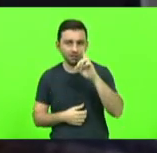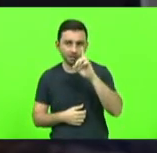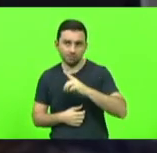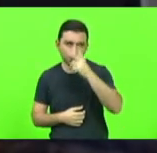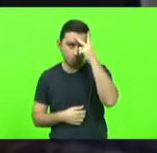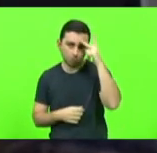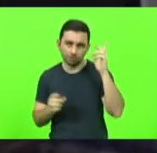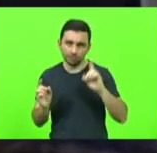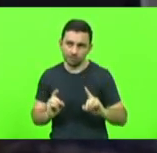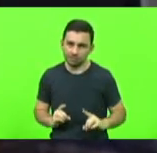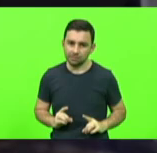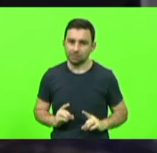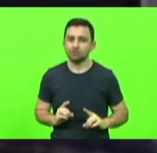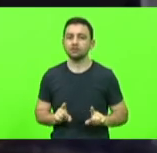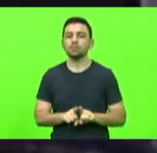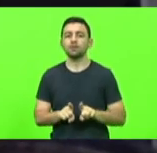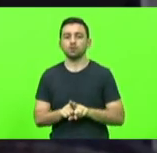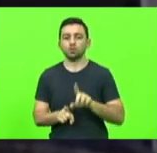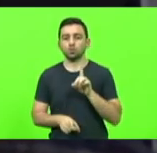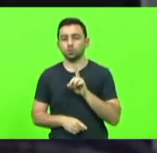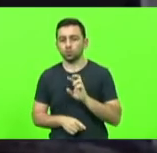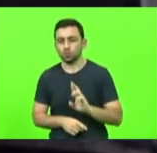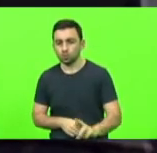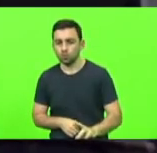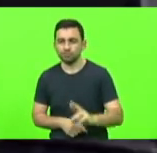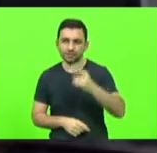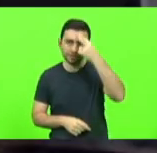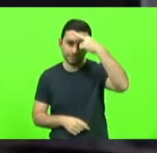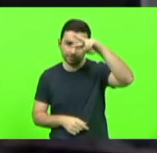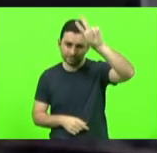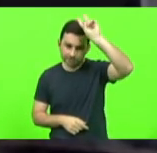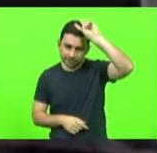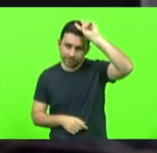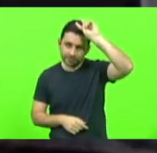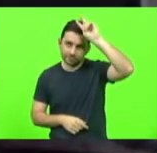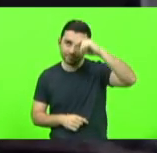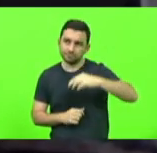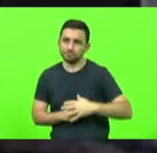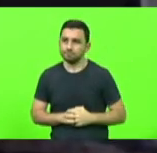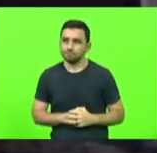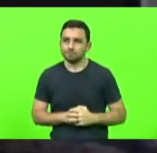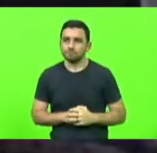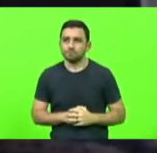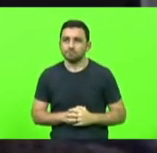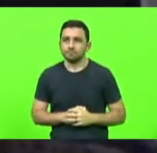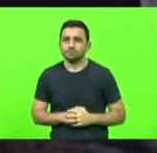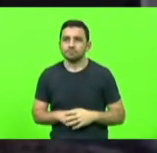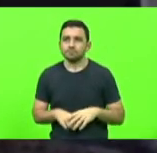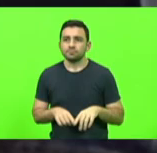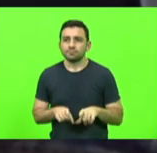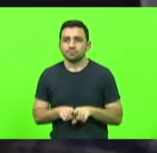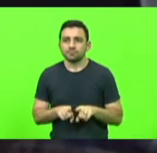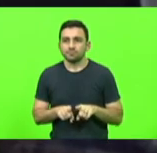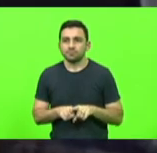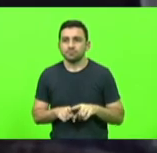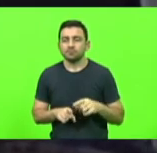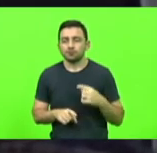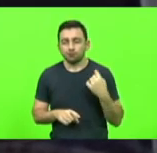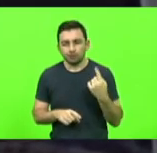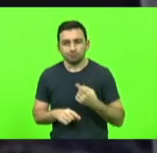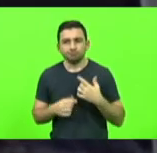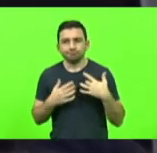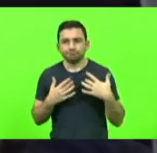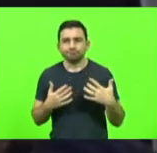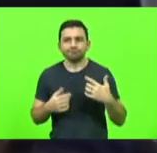deficiência, ao doutor, né, deputado Vicente, e por estar, né, nos colocando também nessa discussão